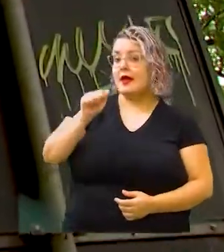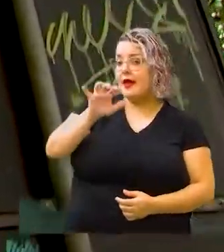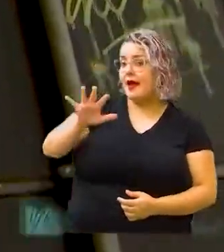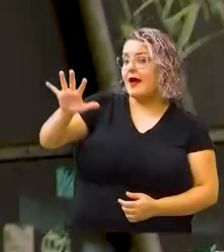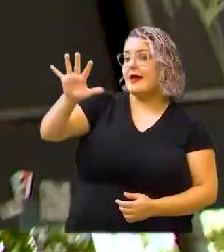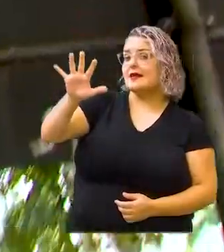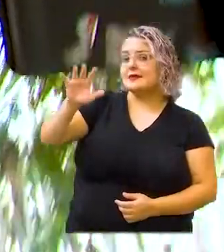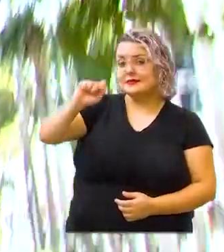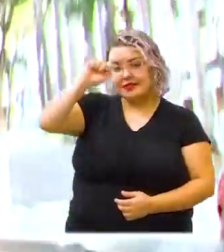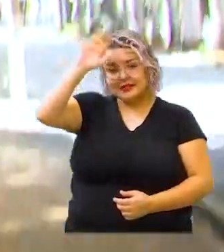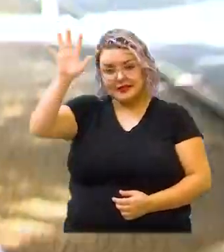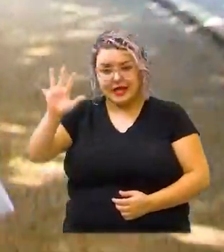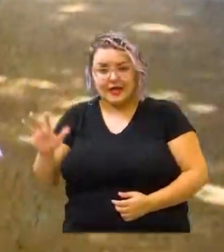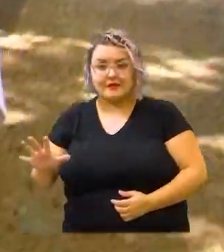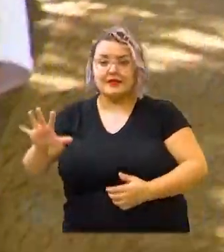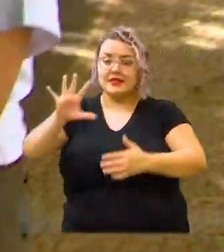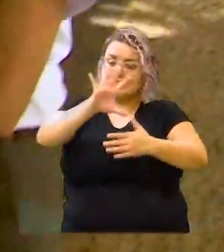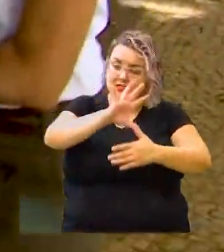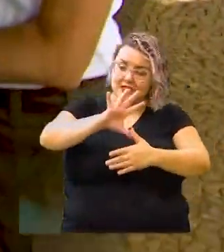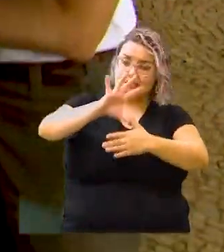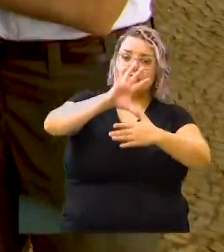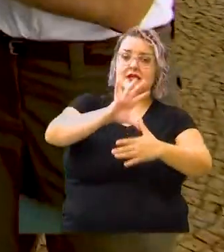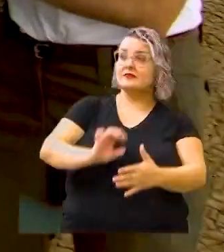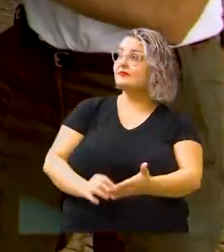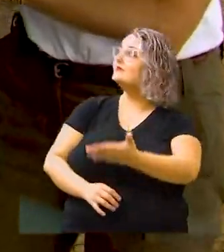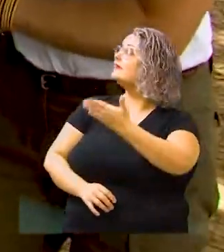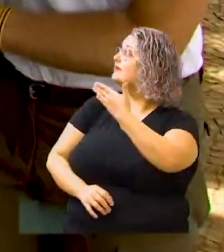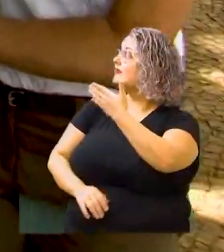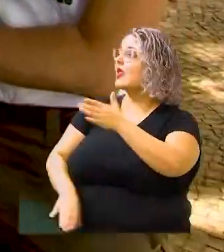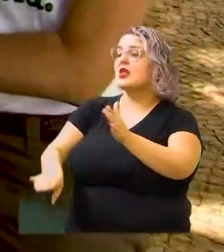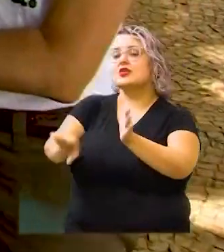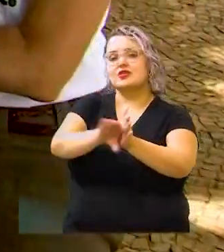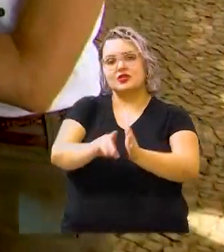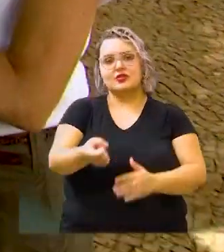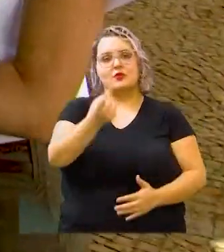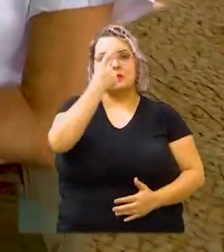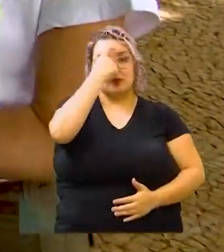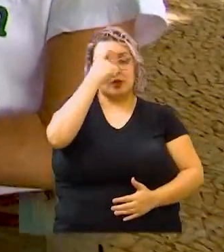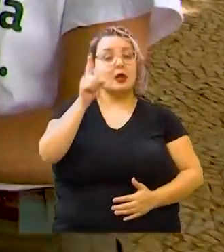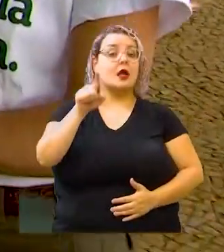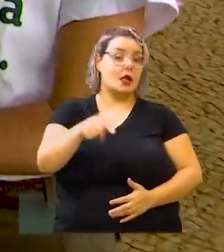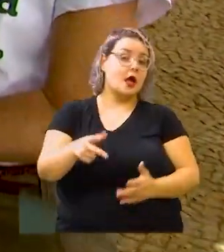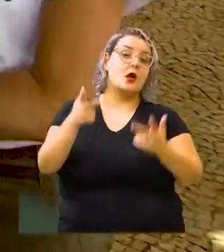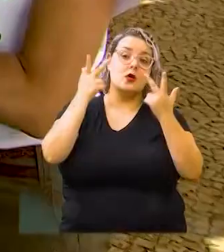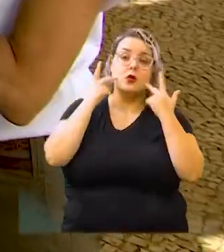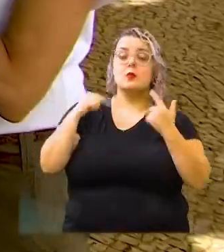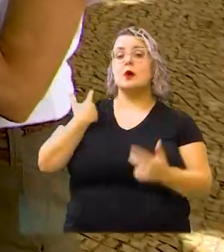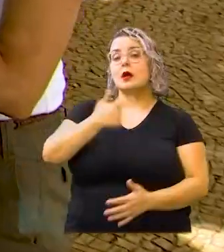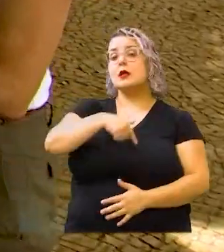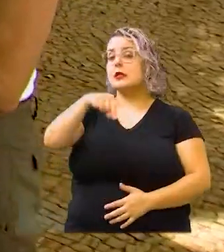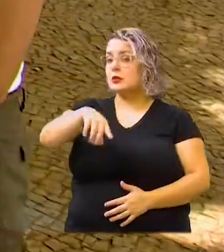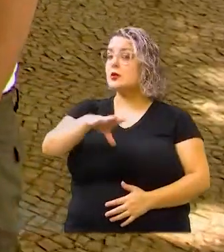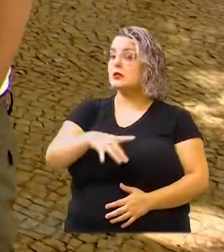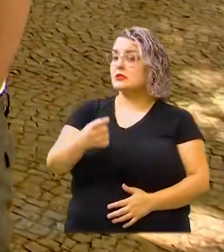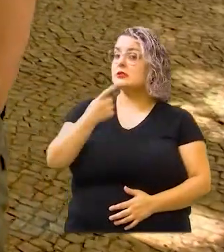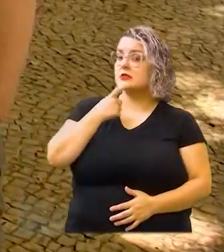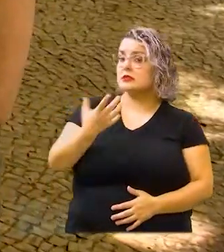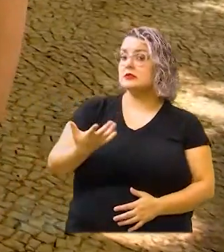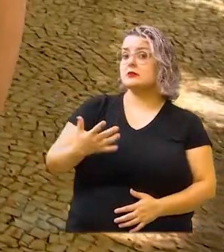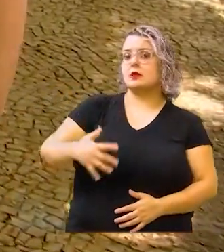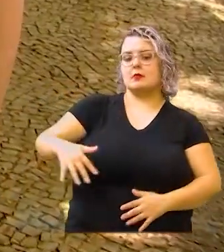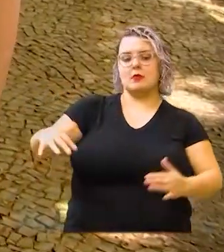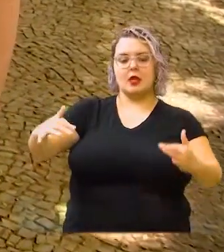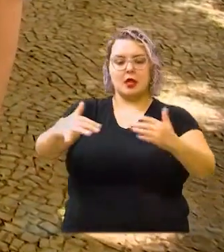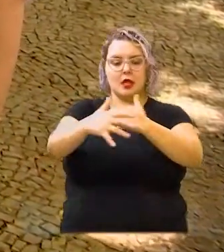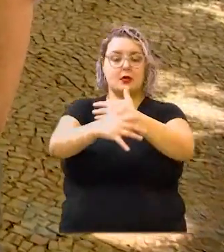Ásia, na África, nas Américas. Essa aqui é uma espécie que veio da Índia, mas ela é muito comum aqui na nossa cidade, na